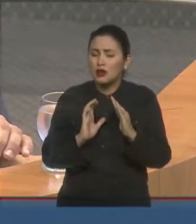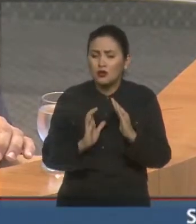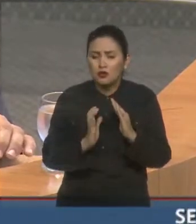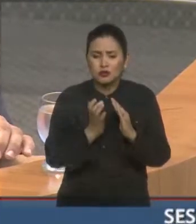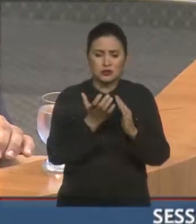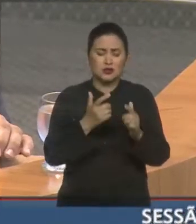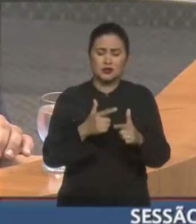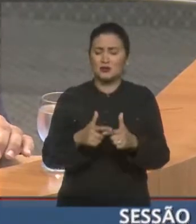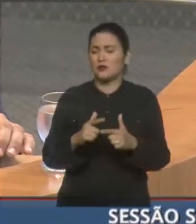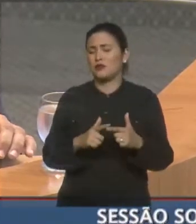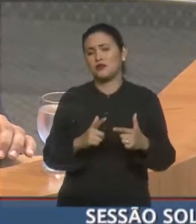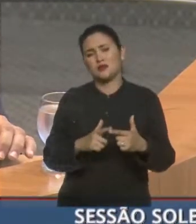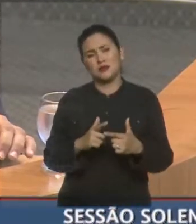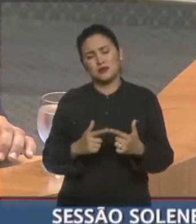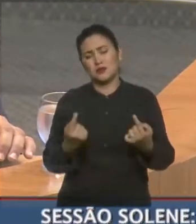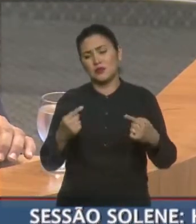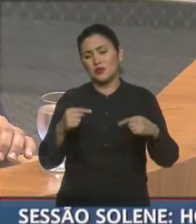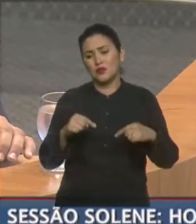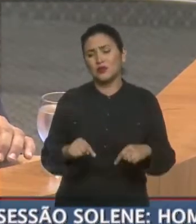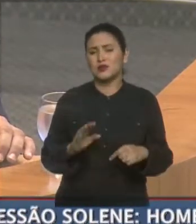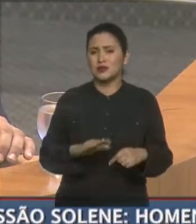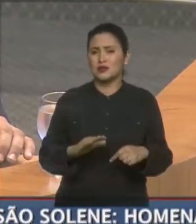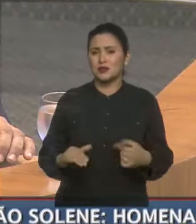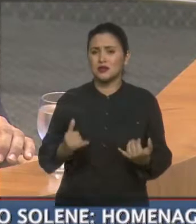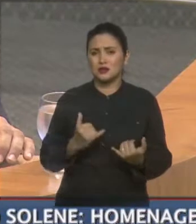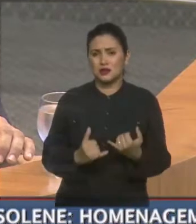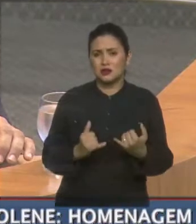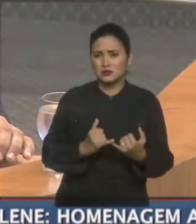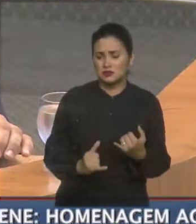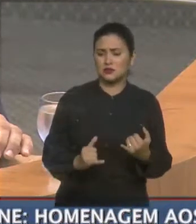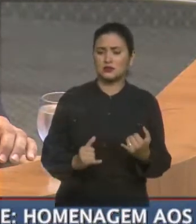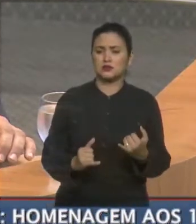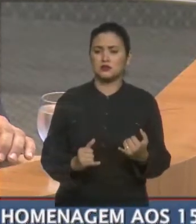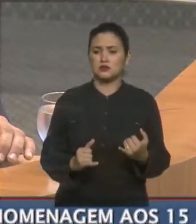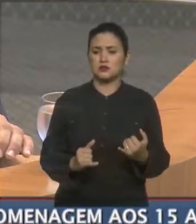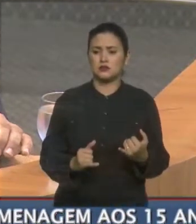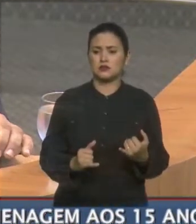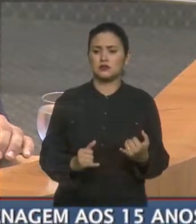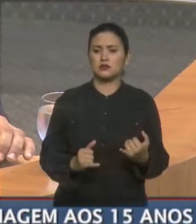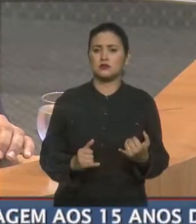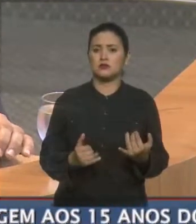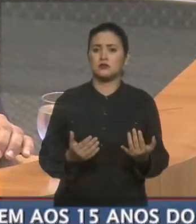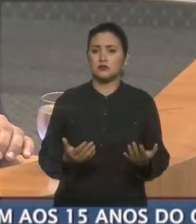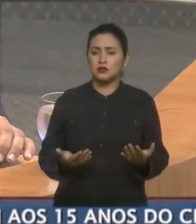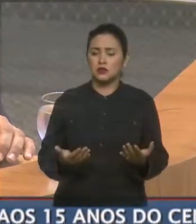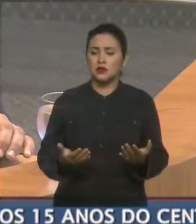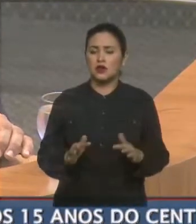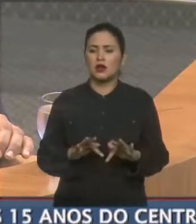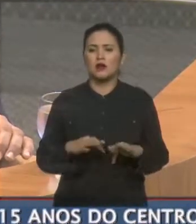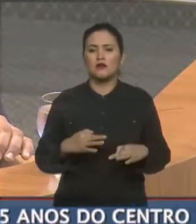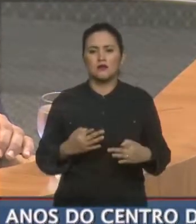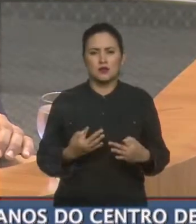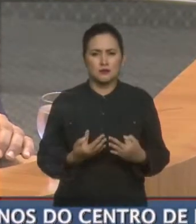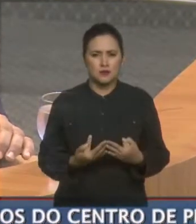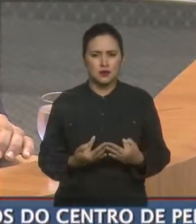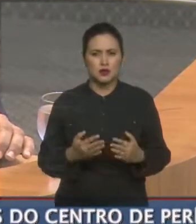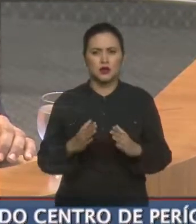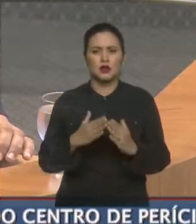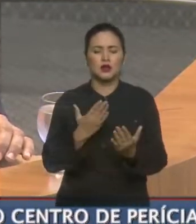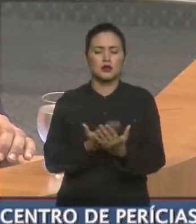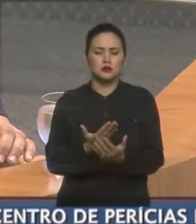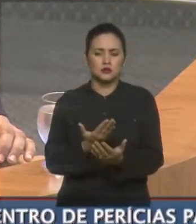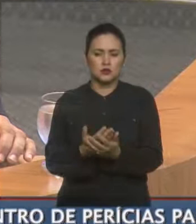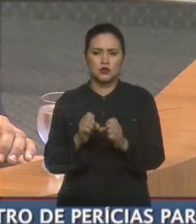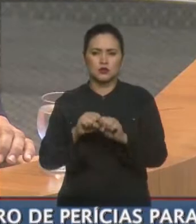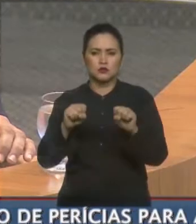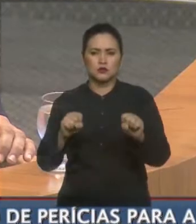de barbaridade contra crianças e adolescentes. E, nesse sentido, a articulação da família com a escola, com o sistema